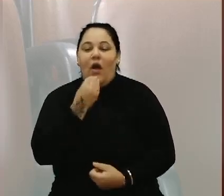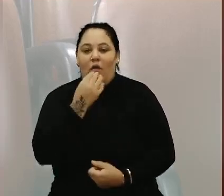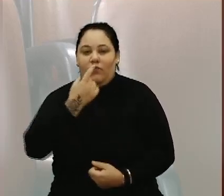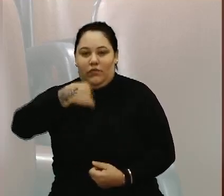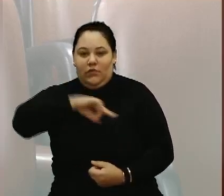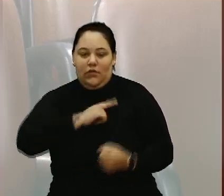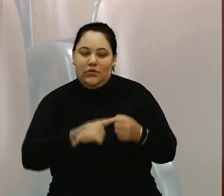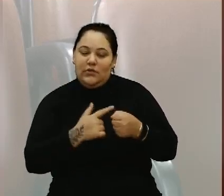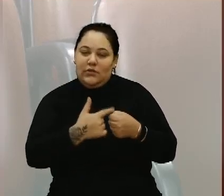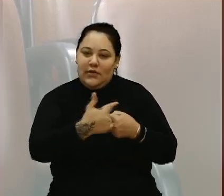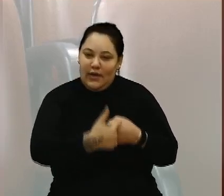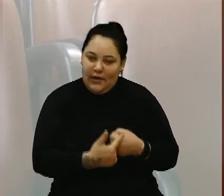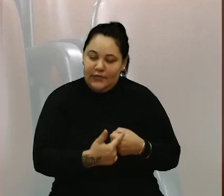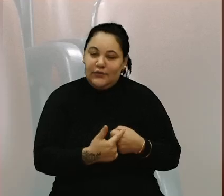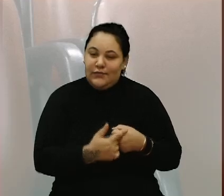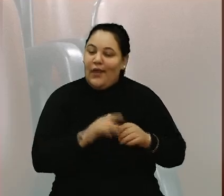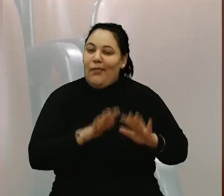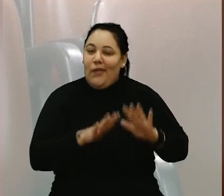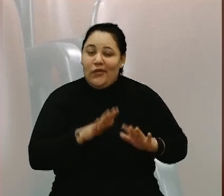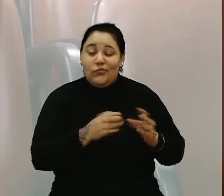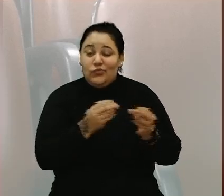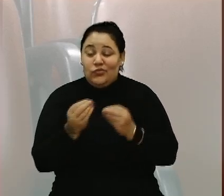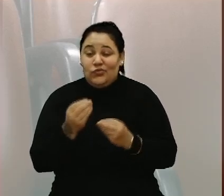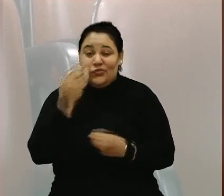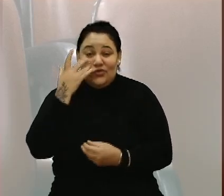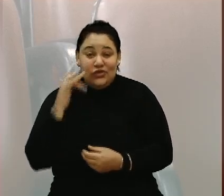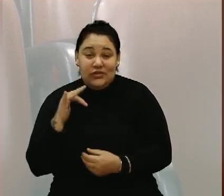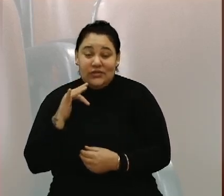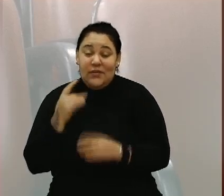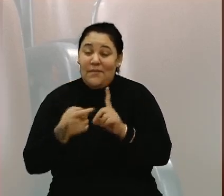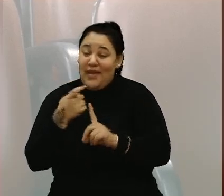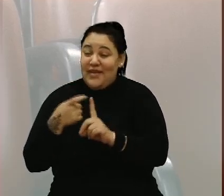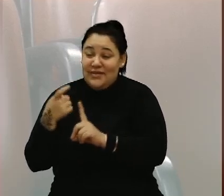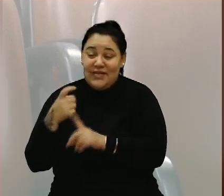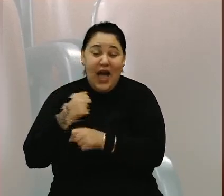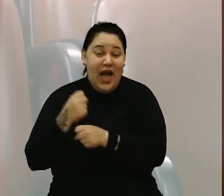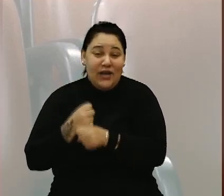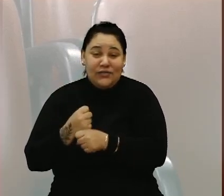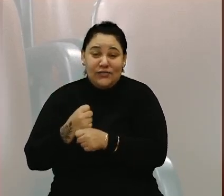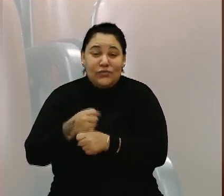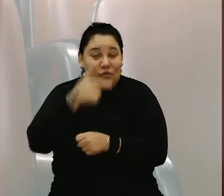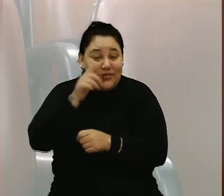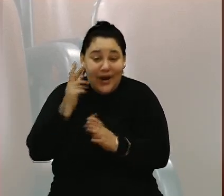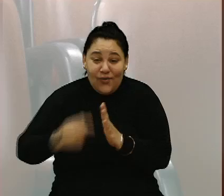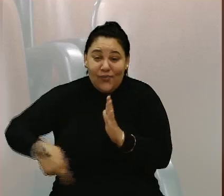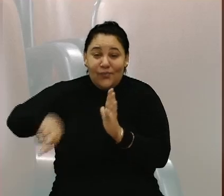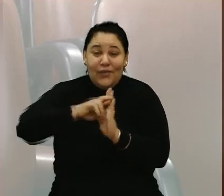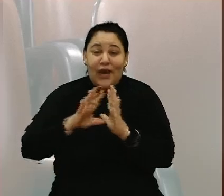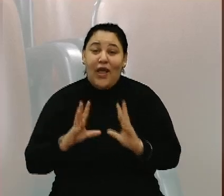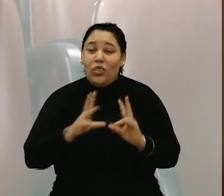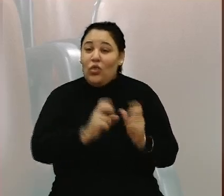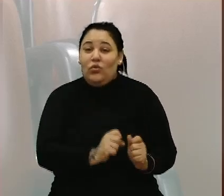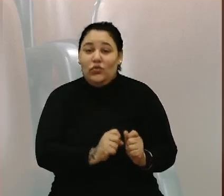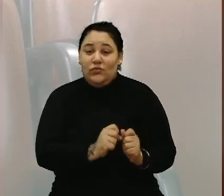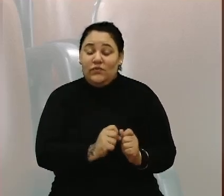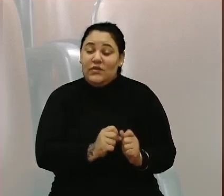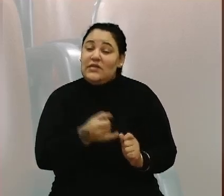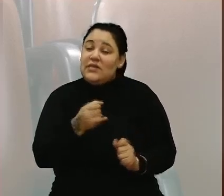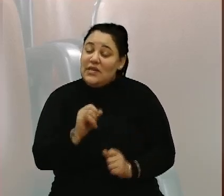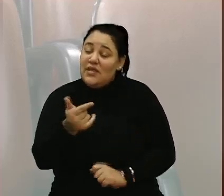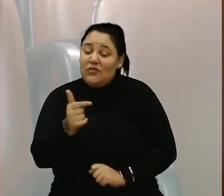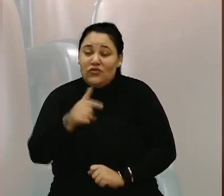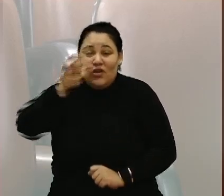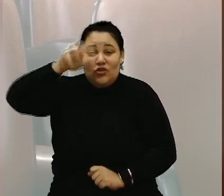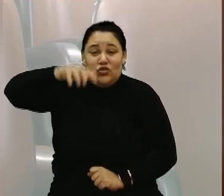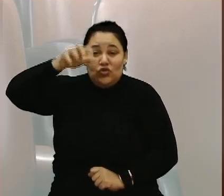vai depender de muitos e muitos dias, meses até anos, para nós conseguir recuperar, caso não vinha chover essa